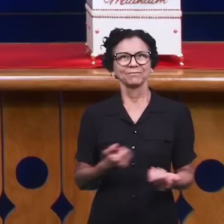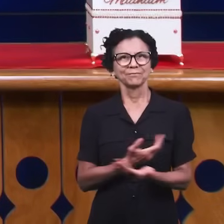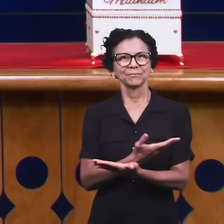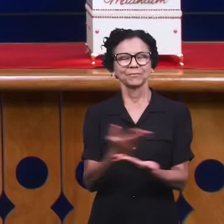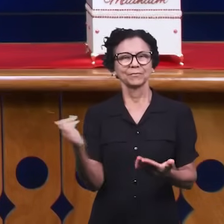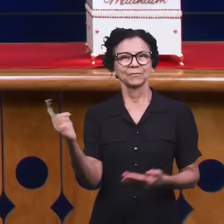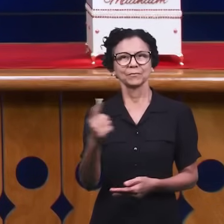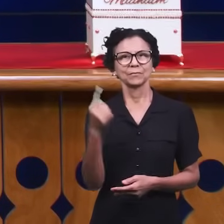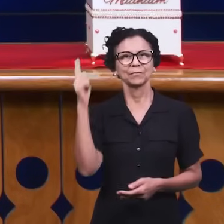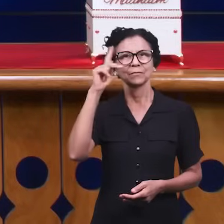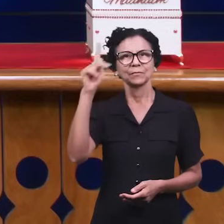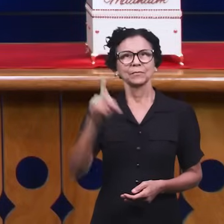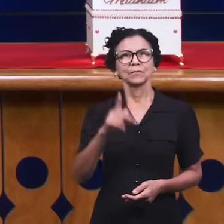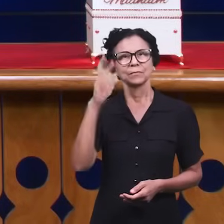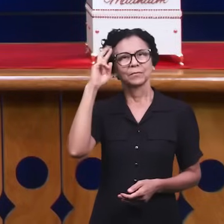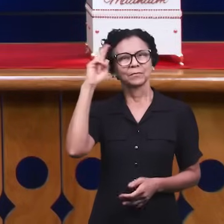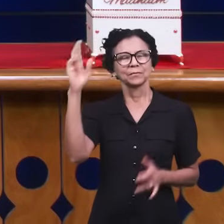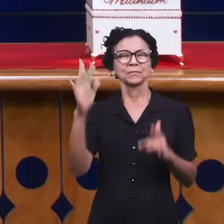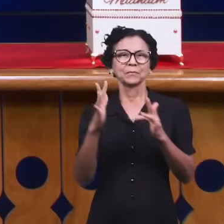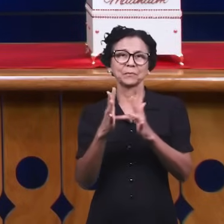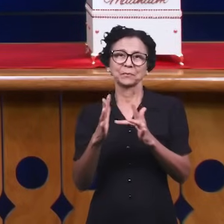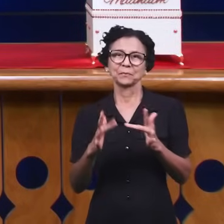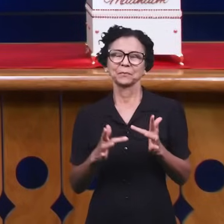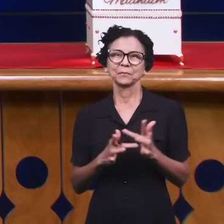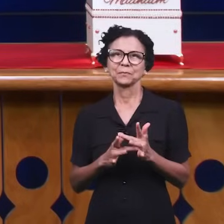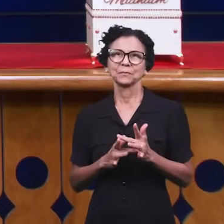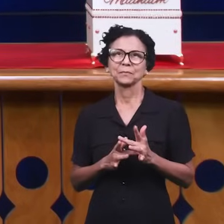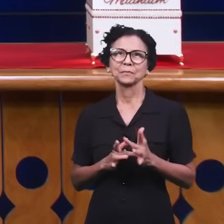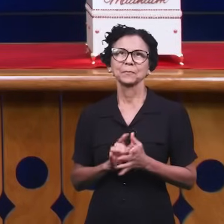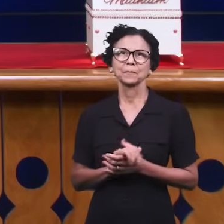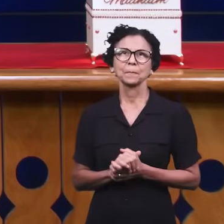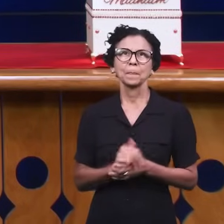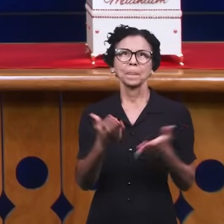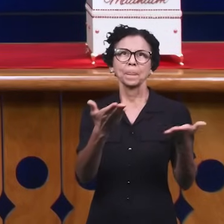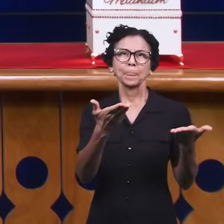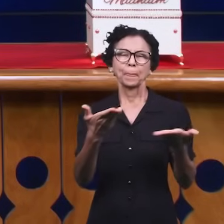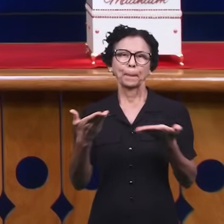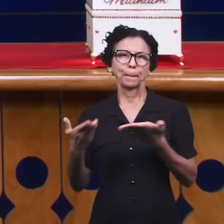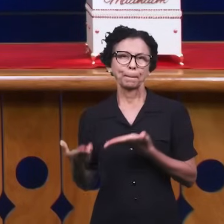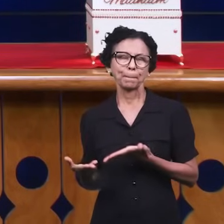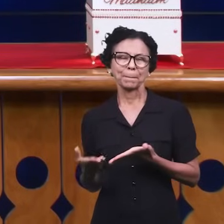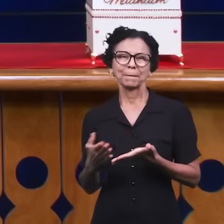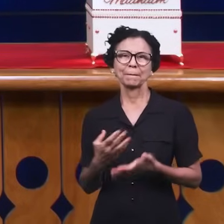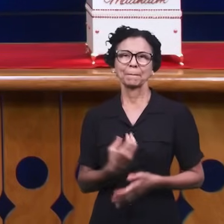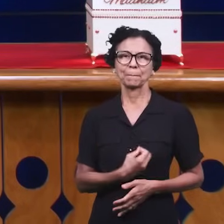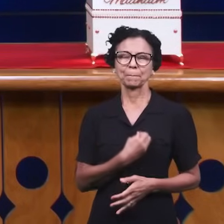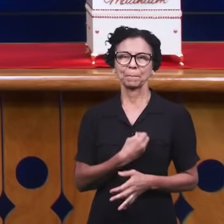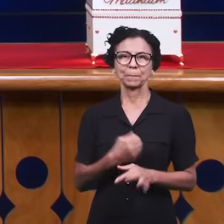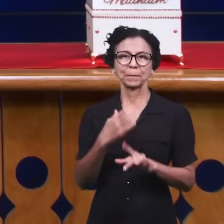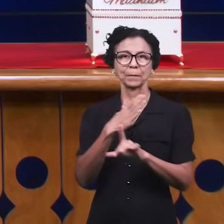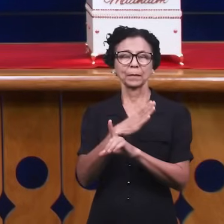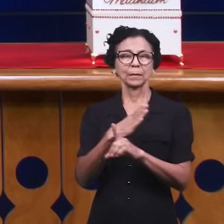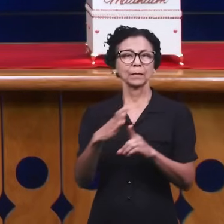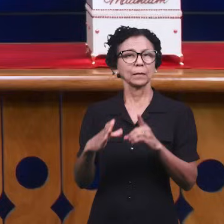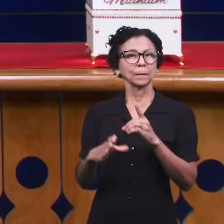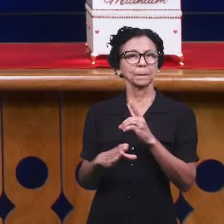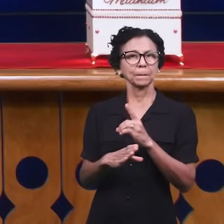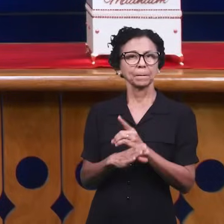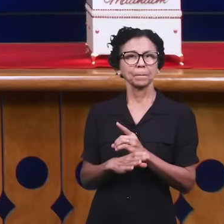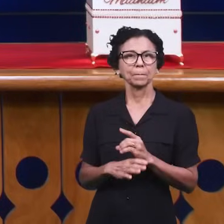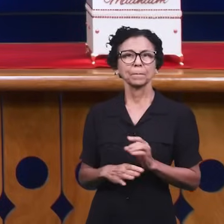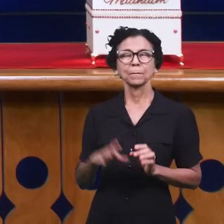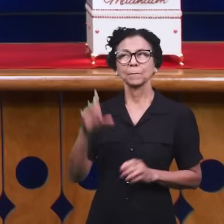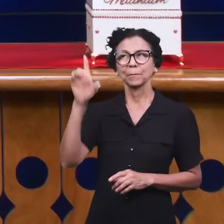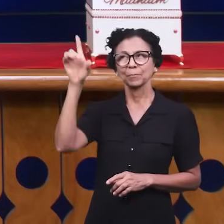Saúdo a todos com a paz do Senhor Jesus. Convido você a participar desse culto, o culto